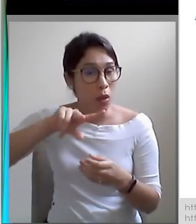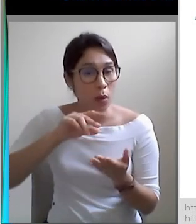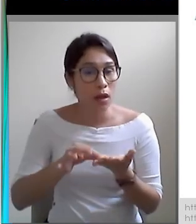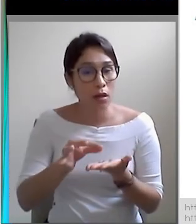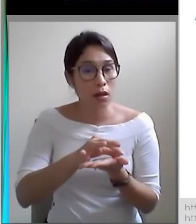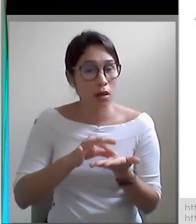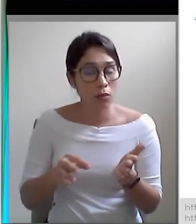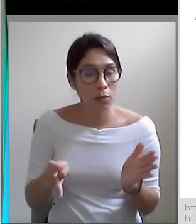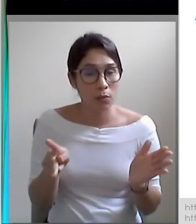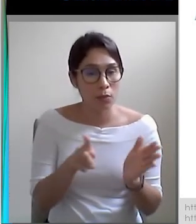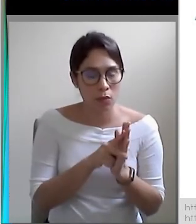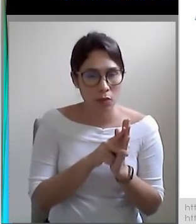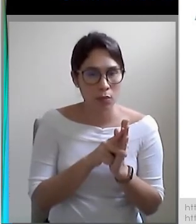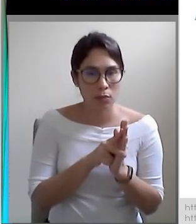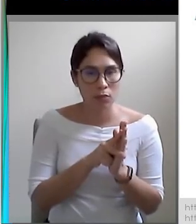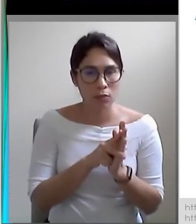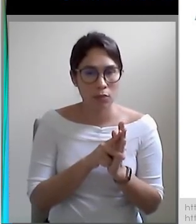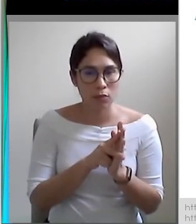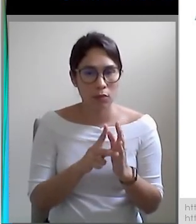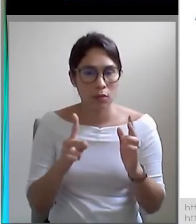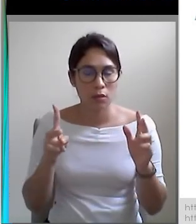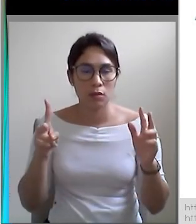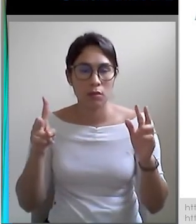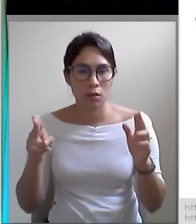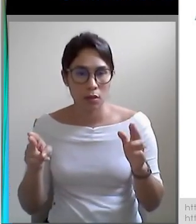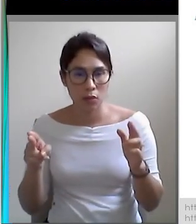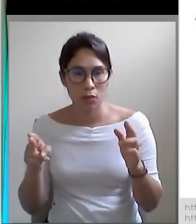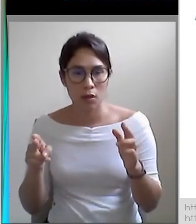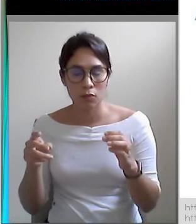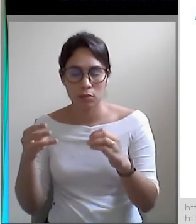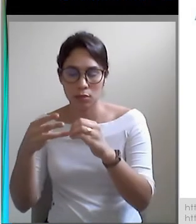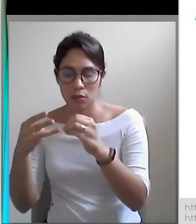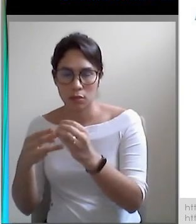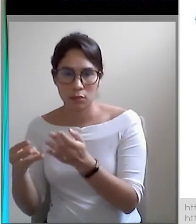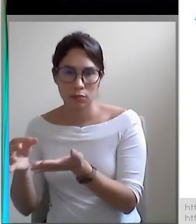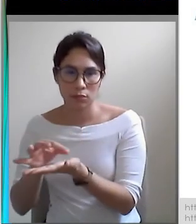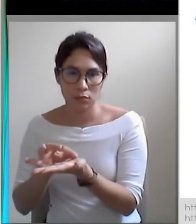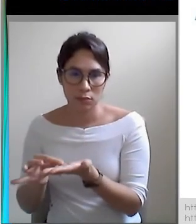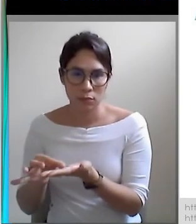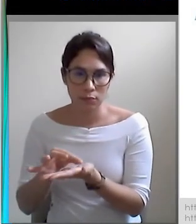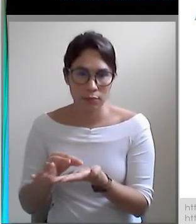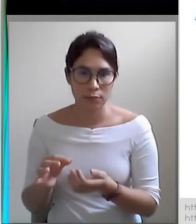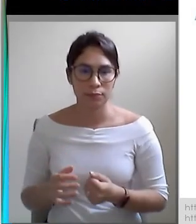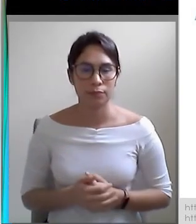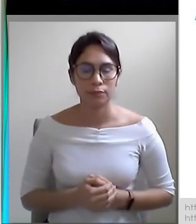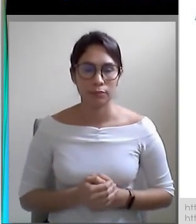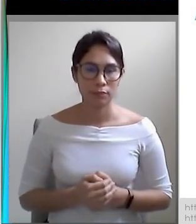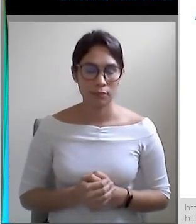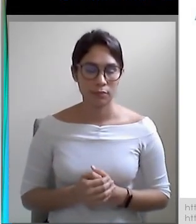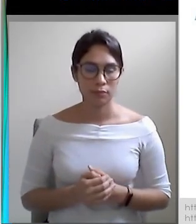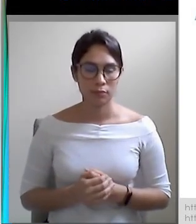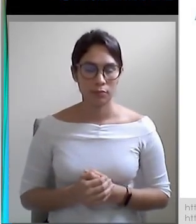grânulos específicos, como observados nas células granulócitas.